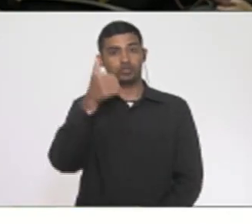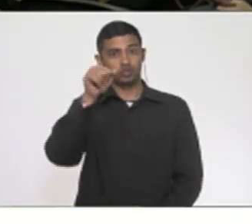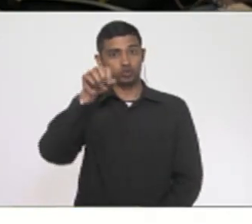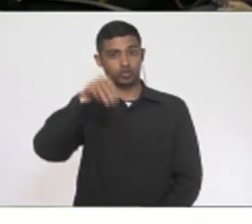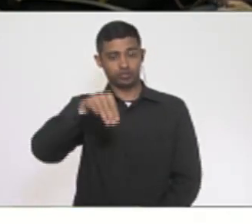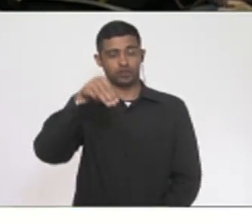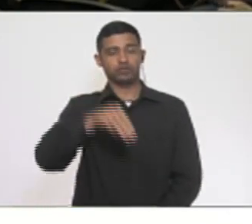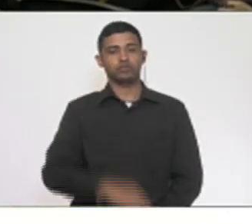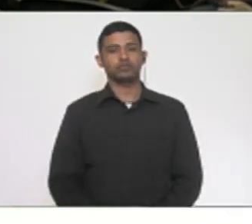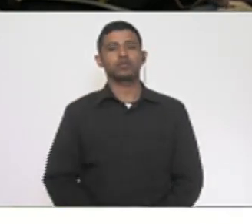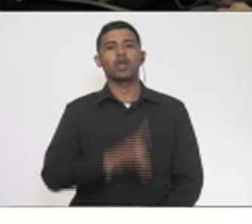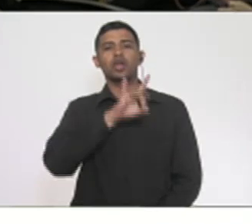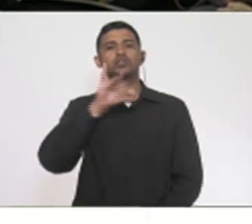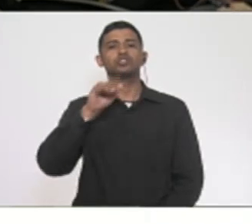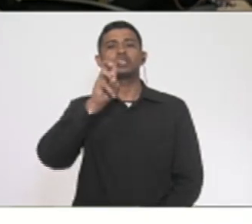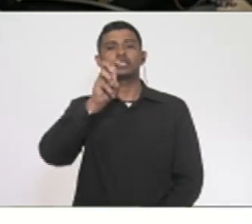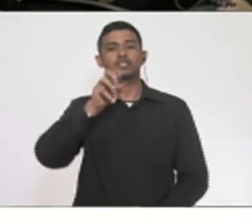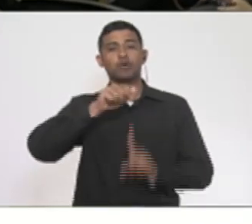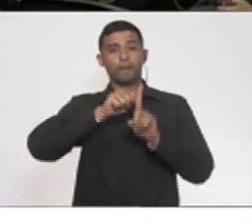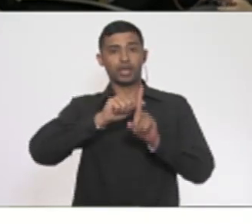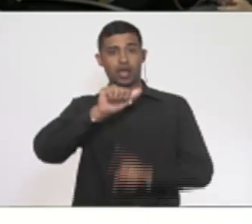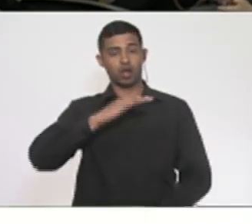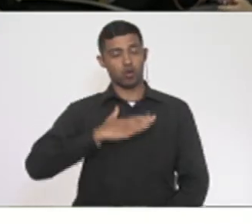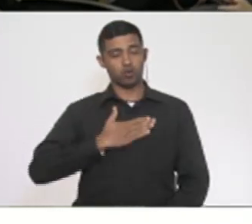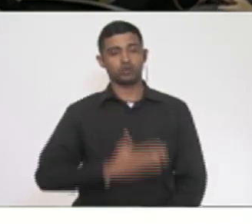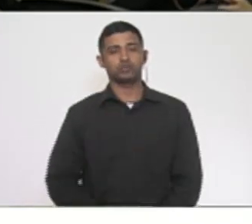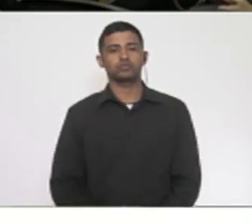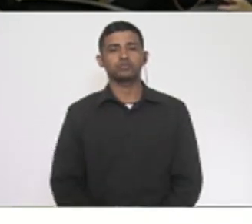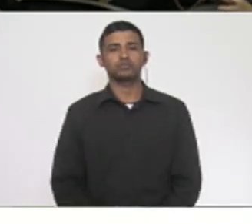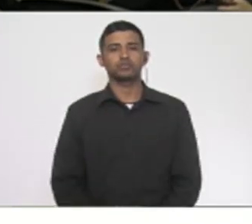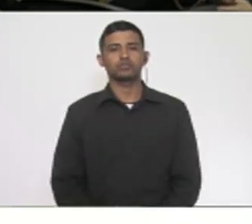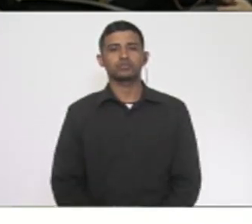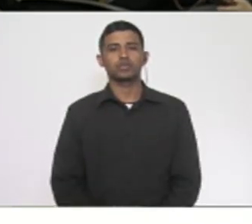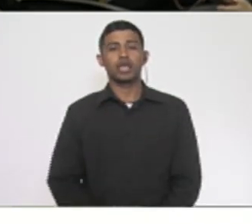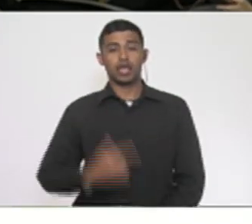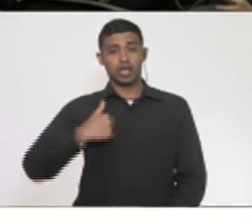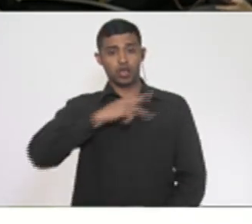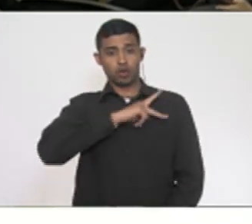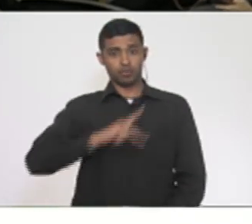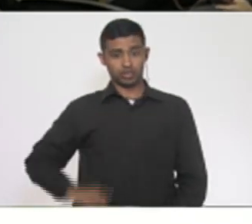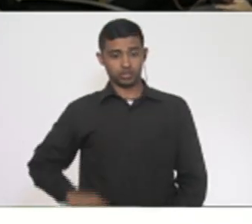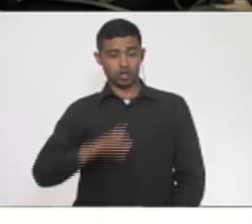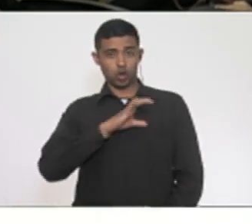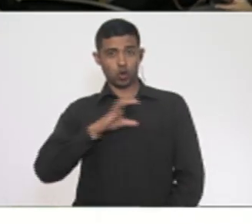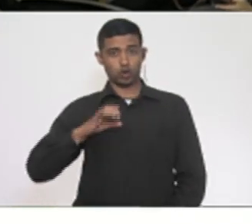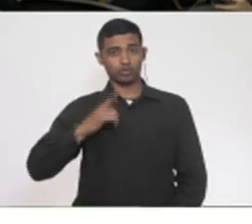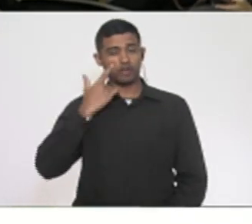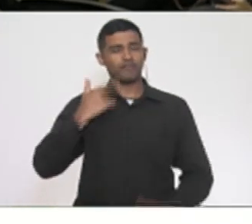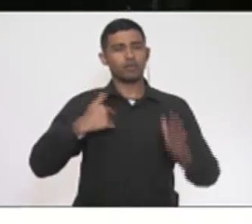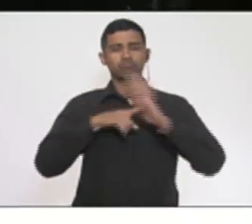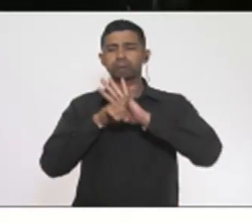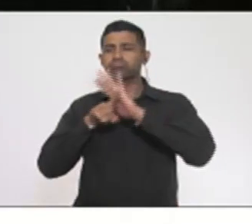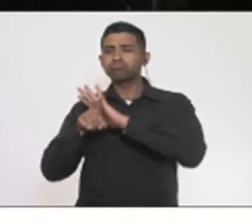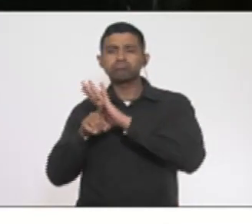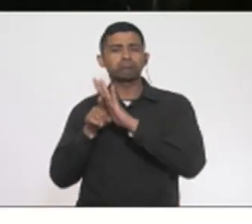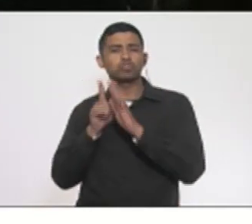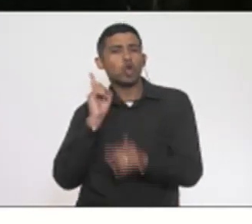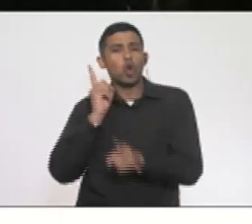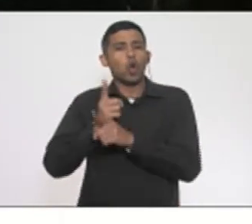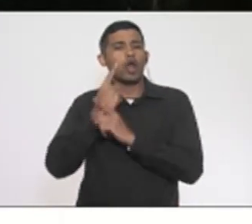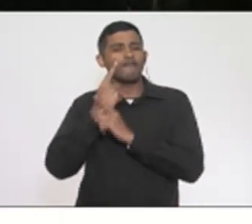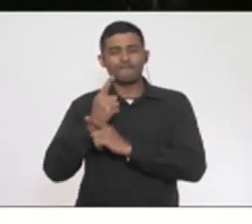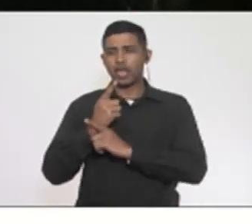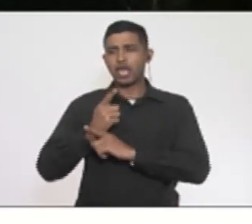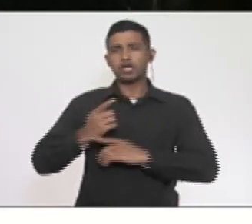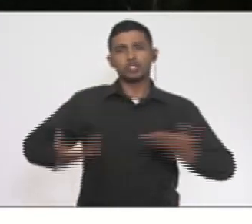11h18 do dia 5 de agosto, na condição de presidente da Comissão Parlamentar de Inquérito para investigar o serviço de